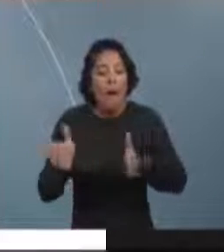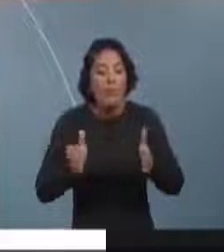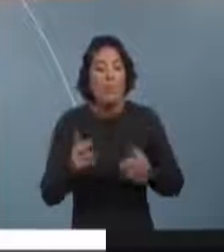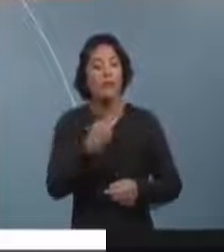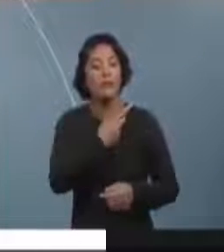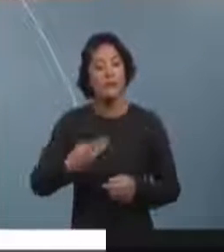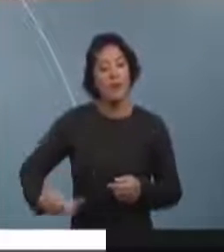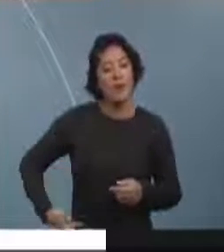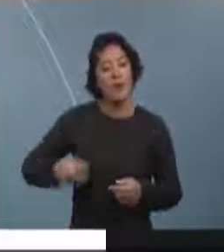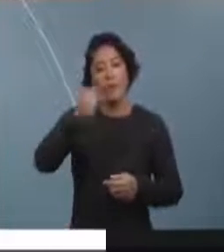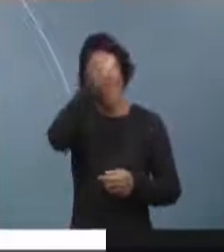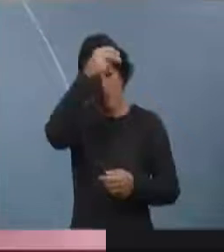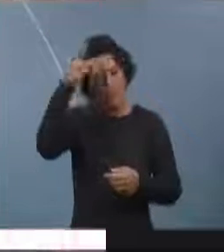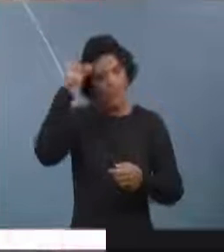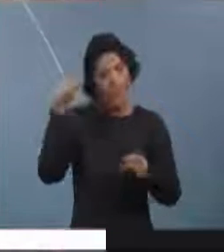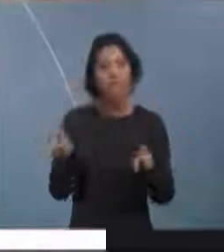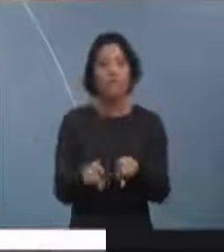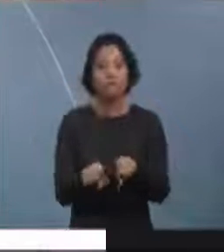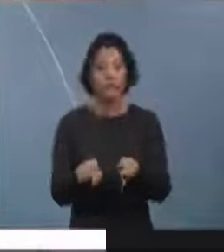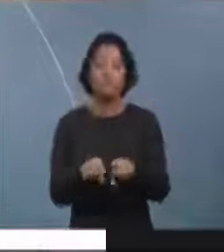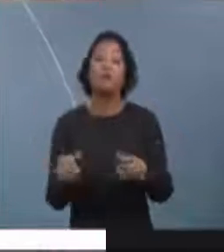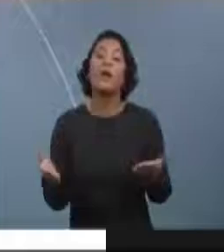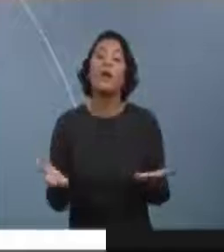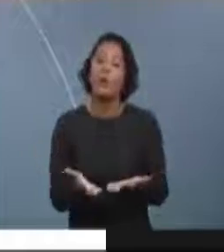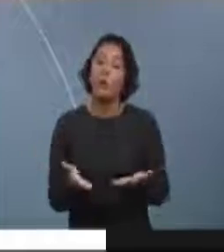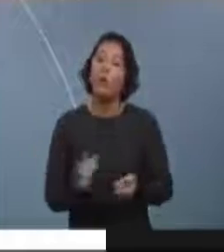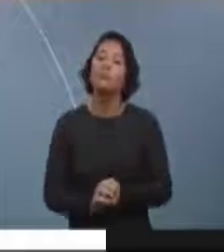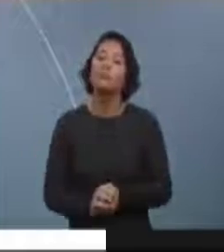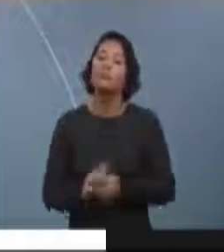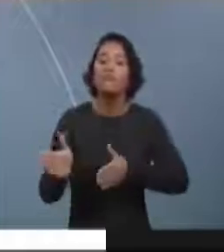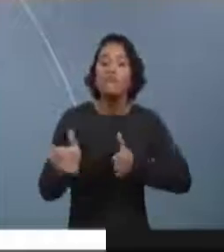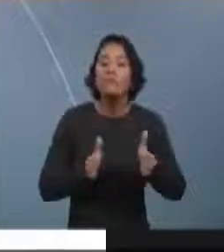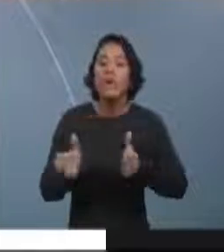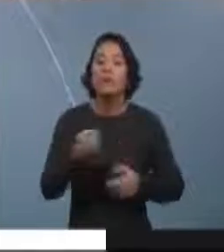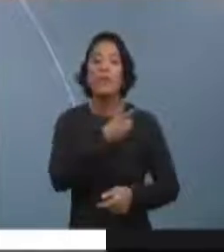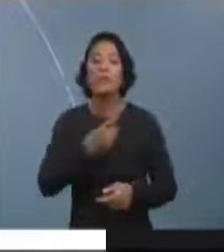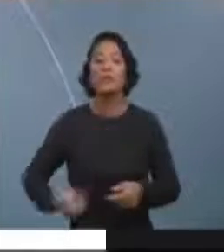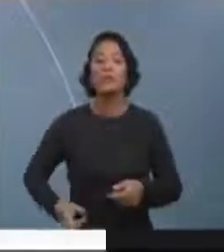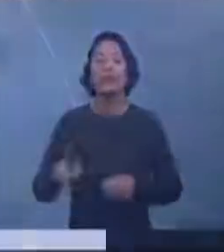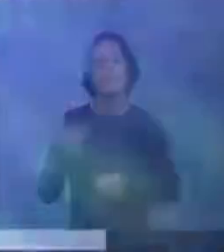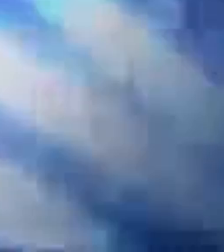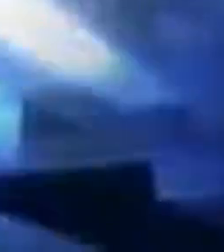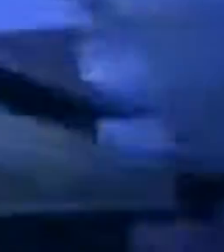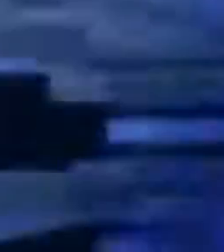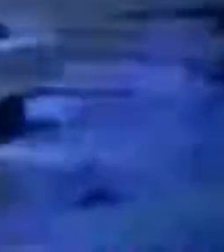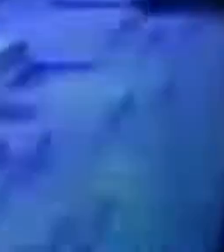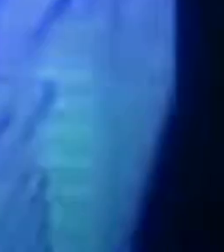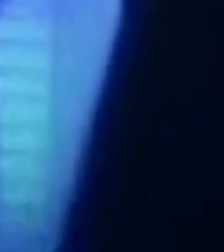vereador, de prefeito e agora a este mandato de deputado estadual.